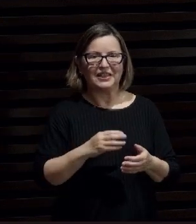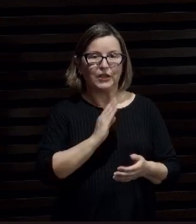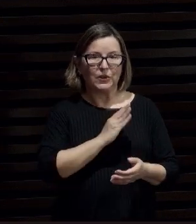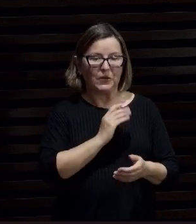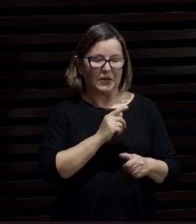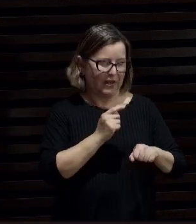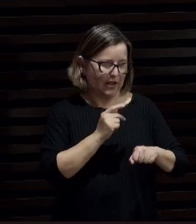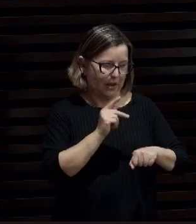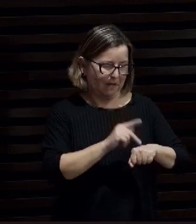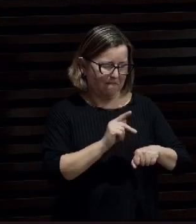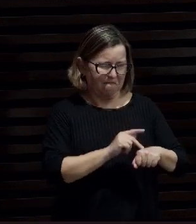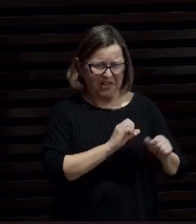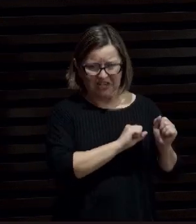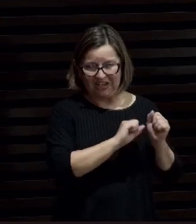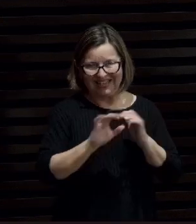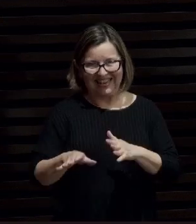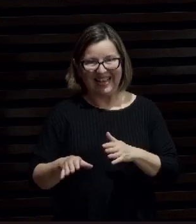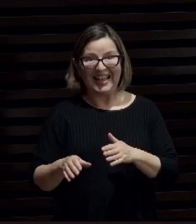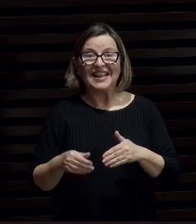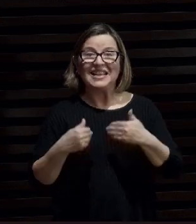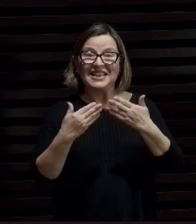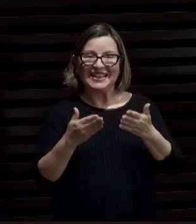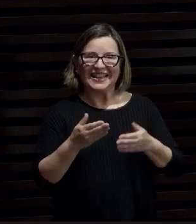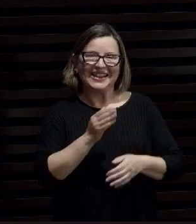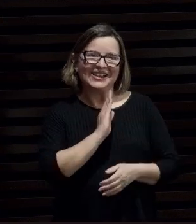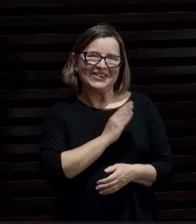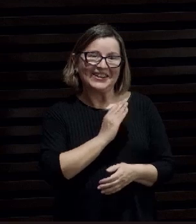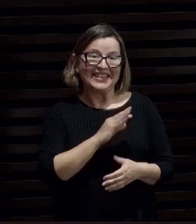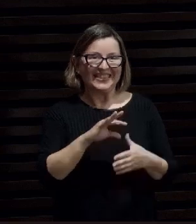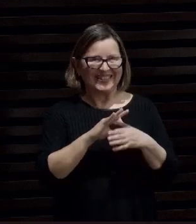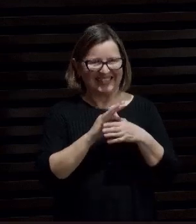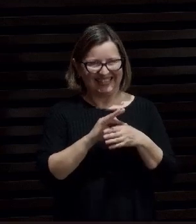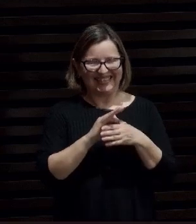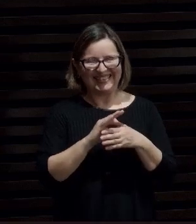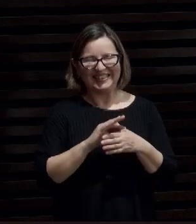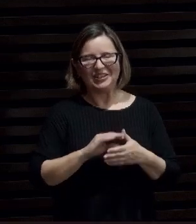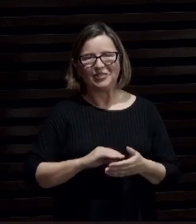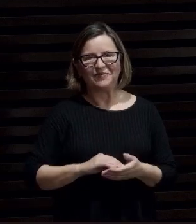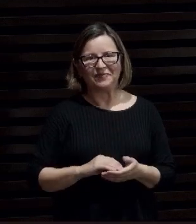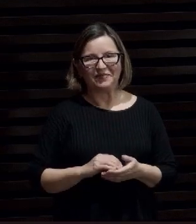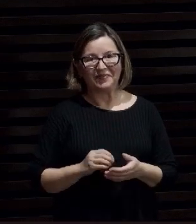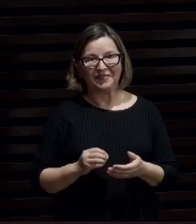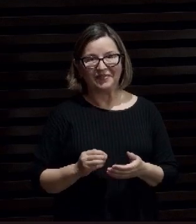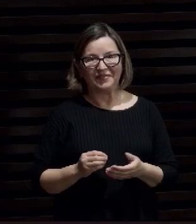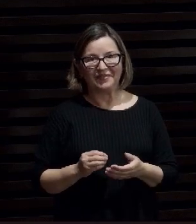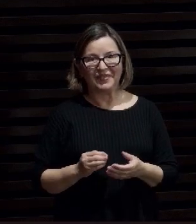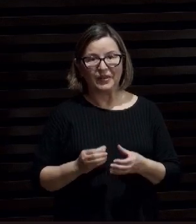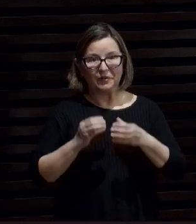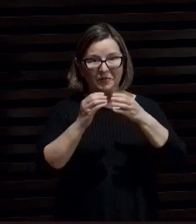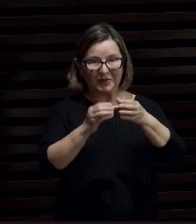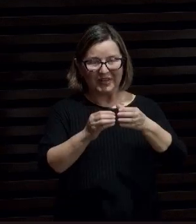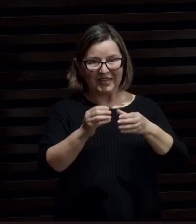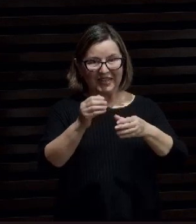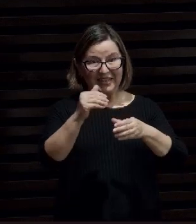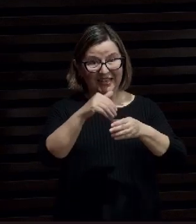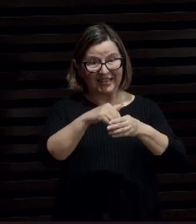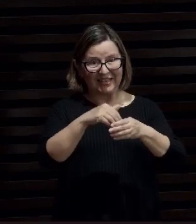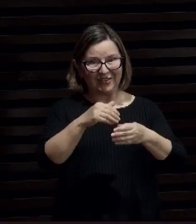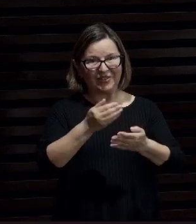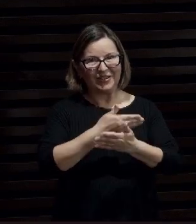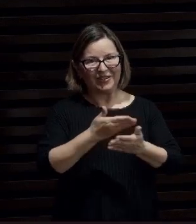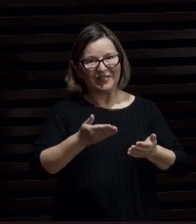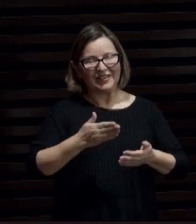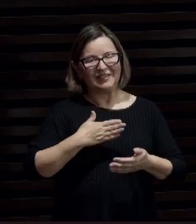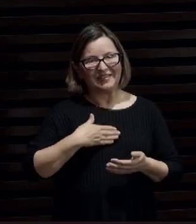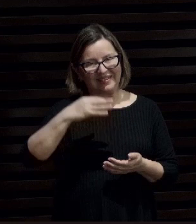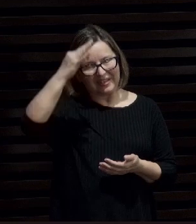de pedra, e vos darei coração de carne. Porei dentro de vós o meu espírito,